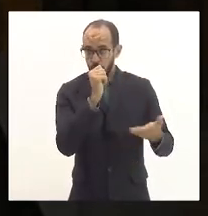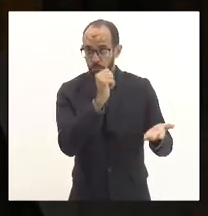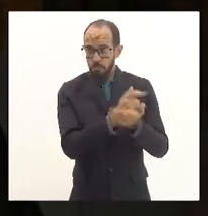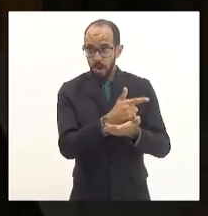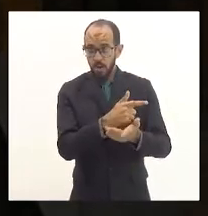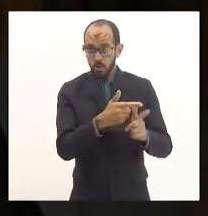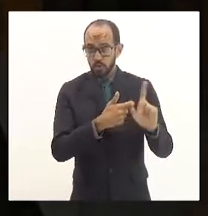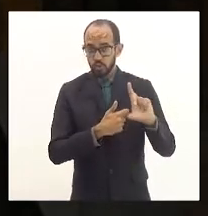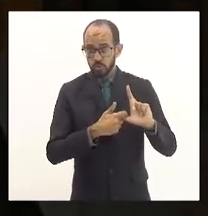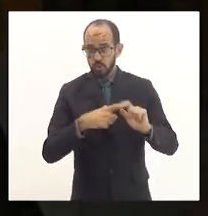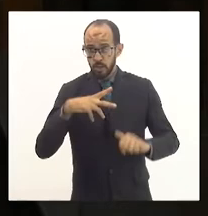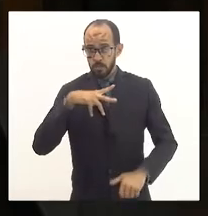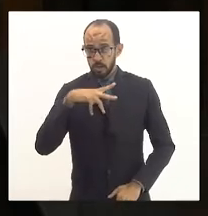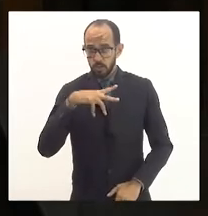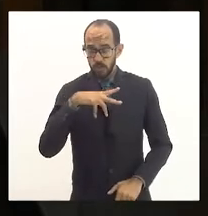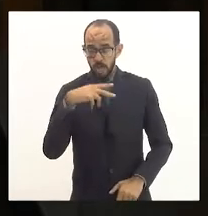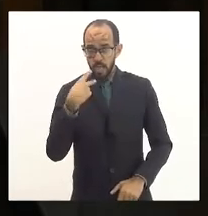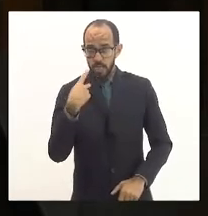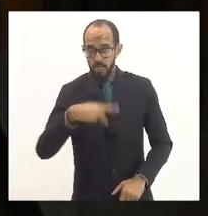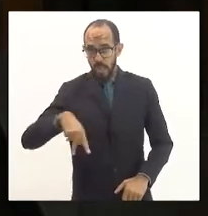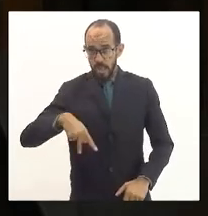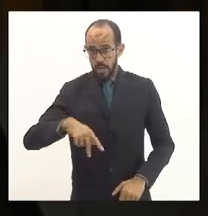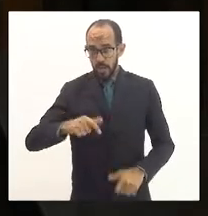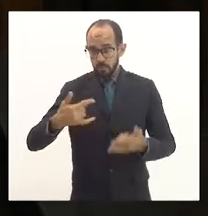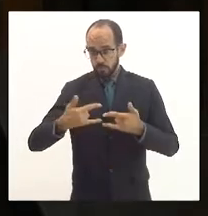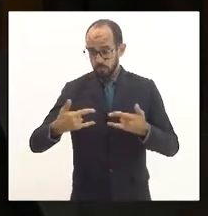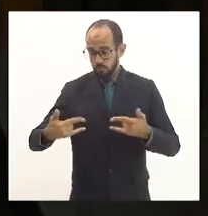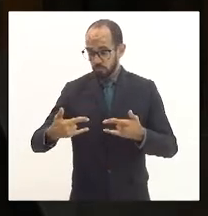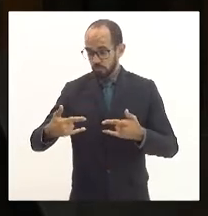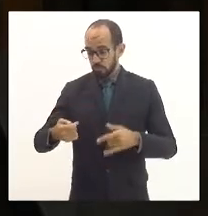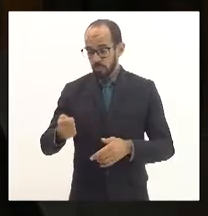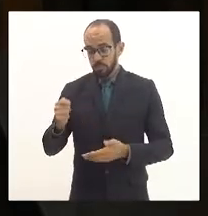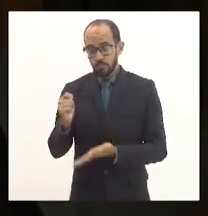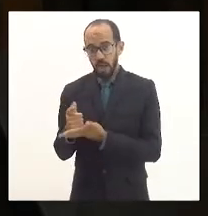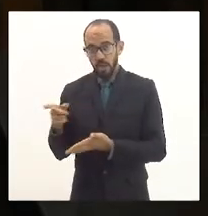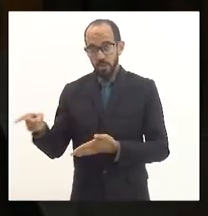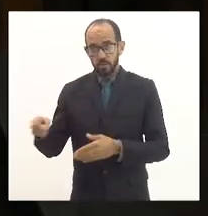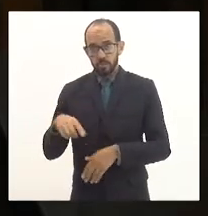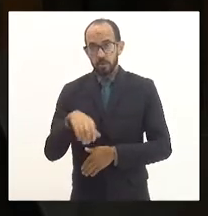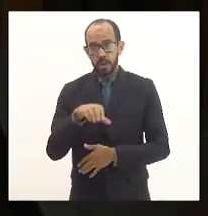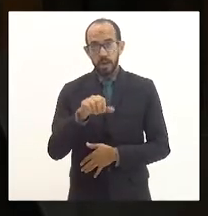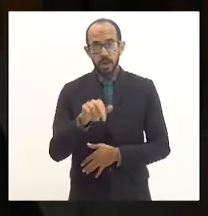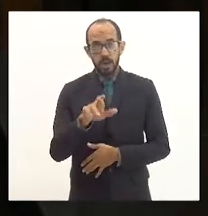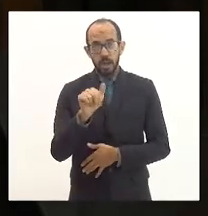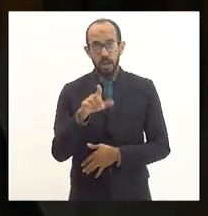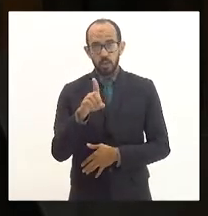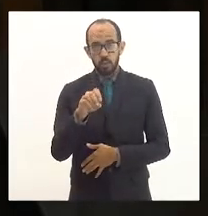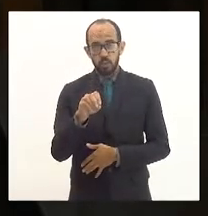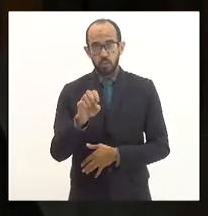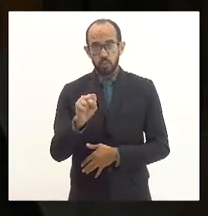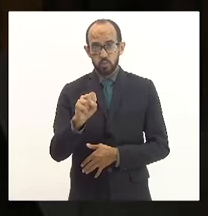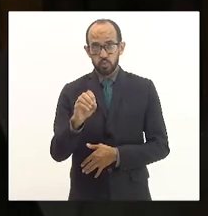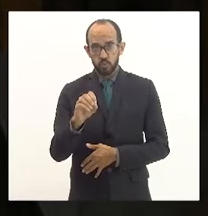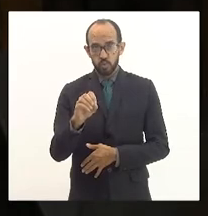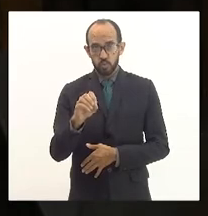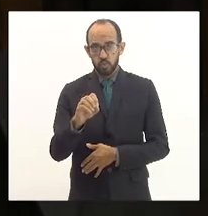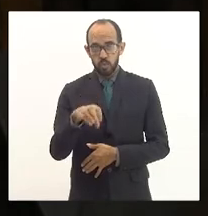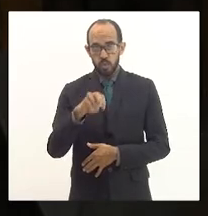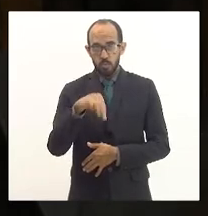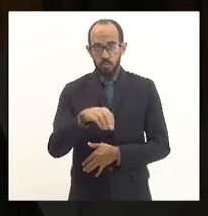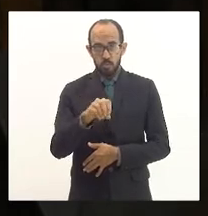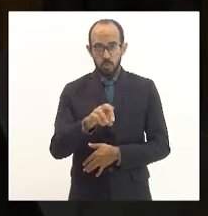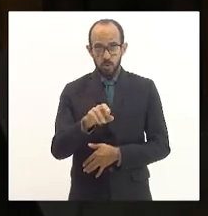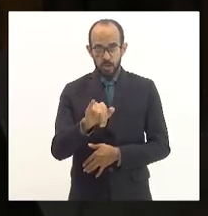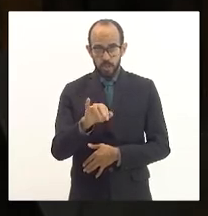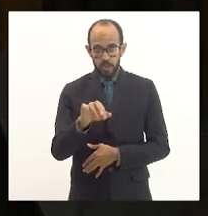pessoal com cheque da empresa o ex-prefeito de cartão de Moreira o senhor Gegê É isso